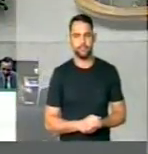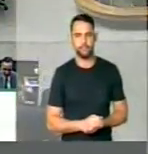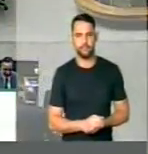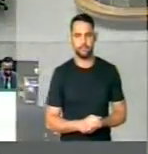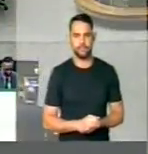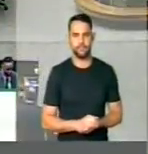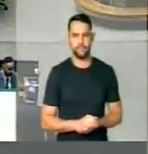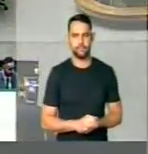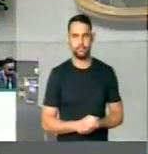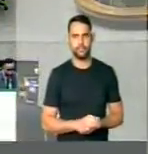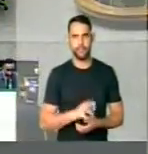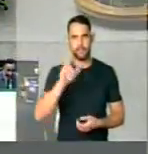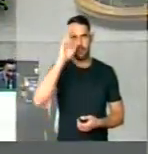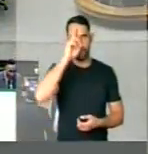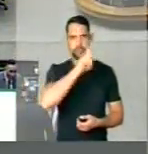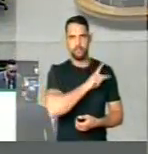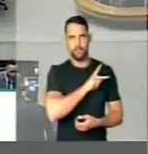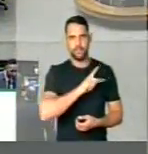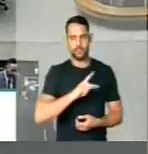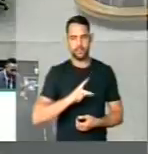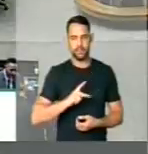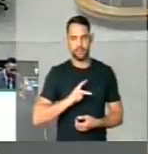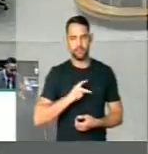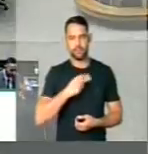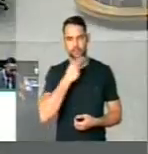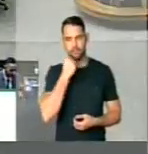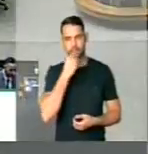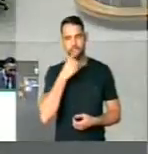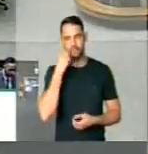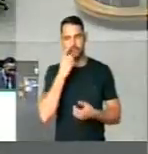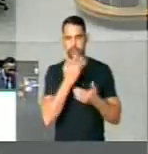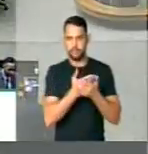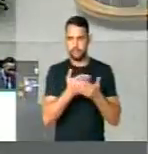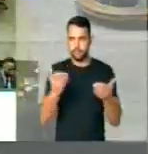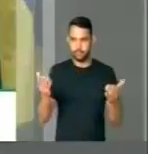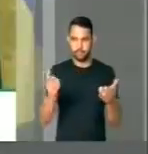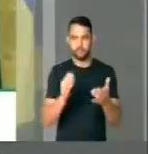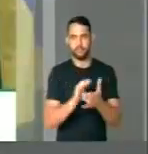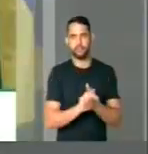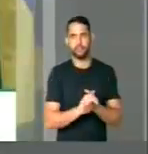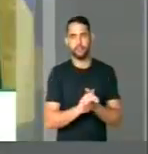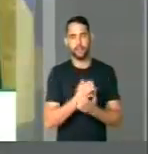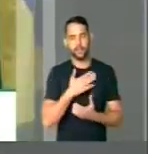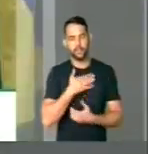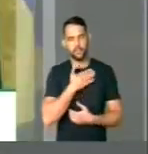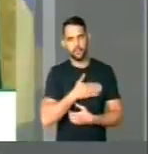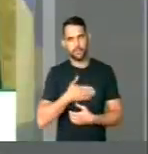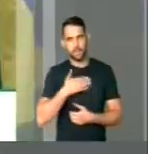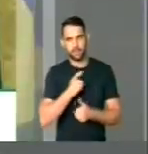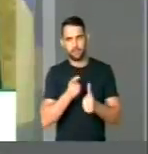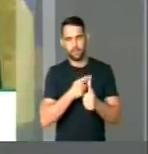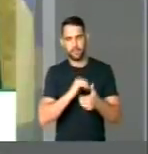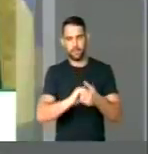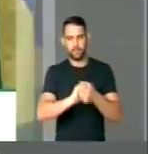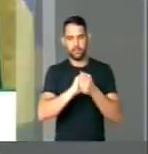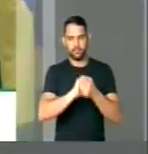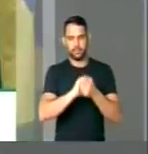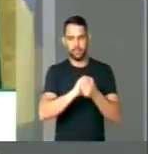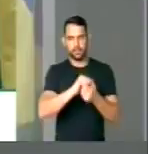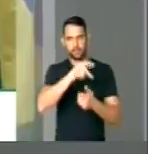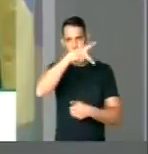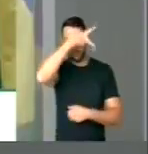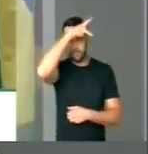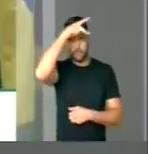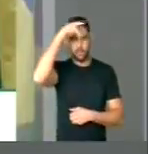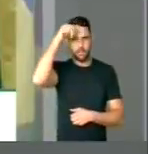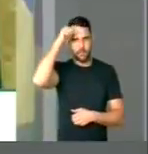minutos senhor presidente nobres senhores deputados eu gostaria de primeiro cumprimentar o prefeito Bill de